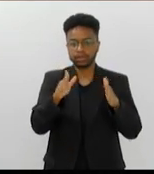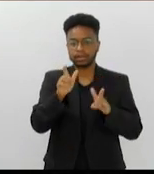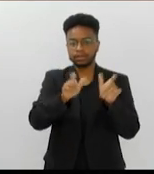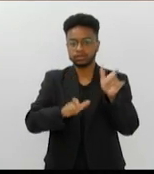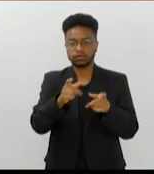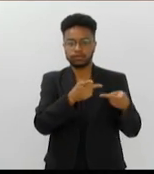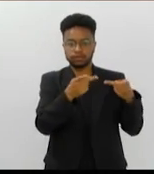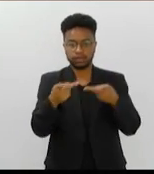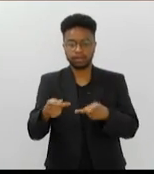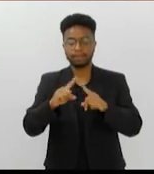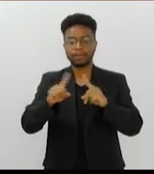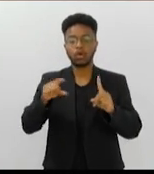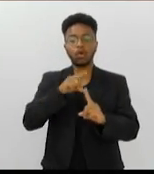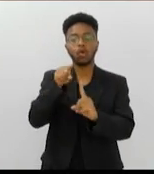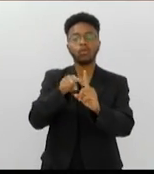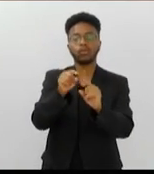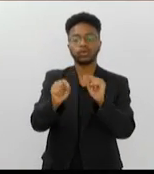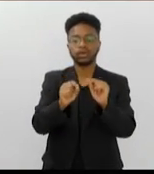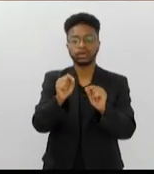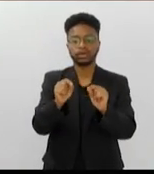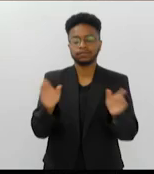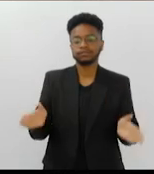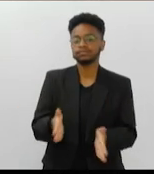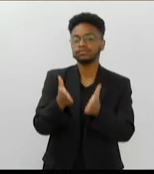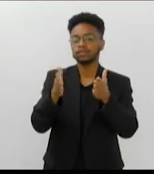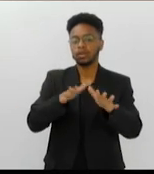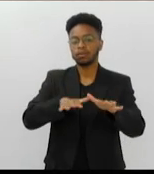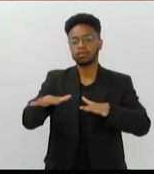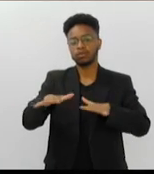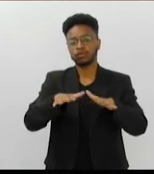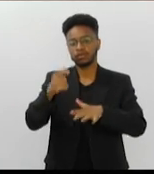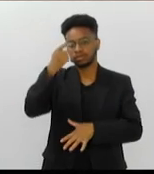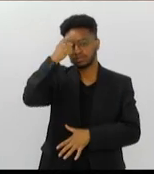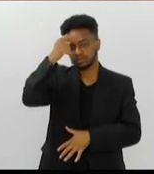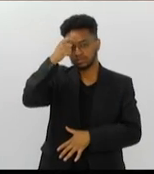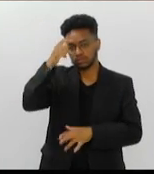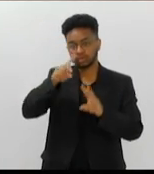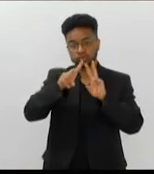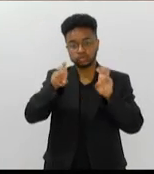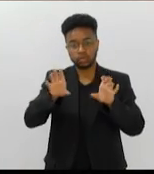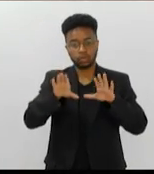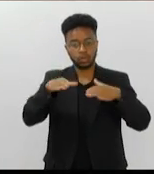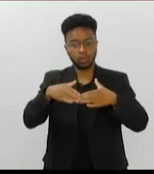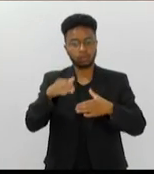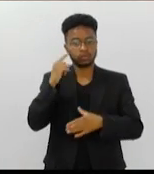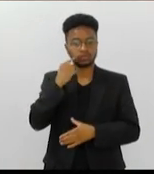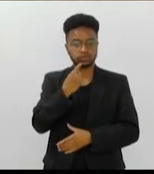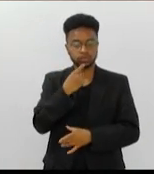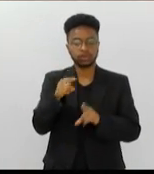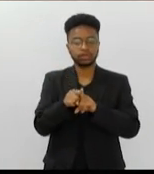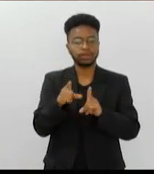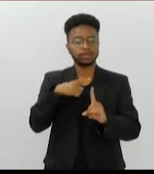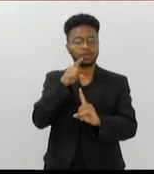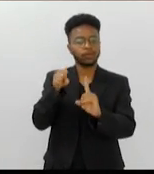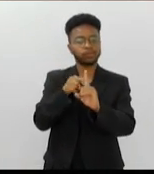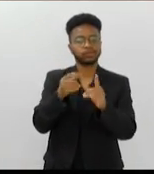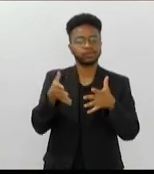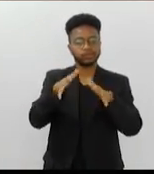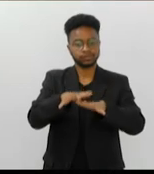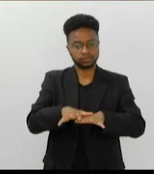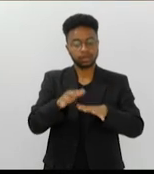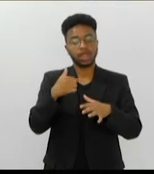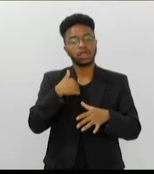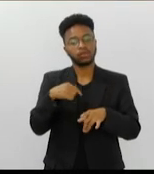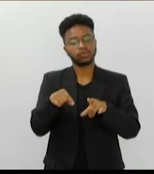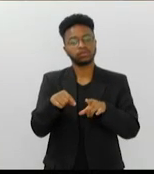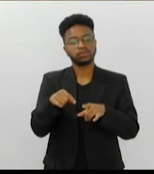público, com o objetivo de promover um movimento de conscientização em relação à comunidade surda, visando a inclusão. Eu, como muitas